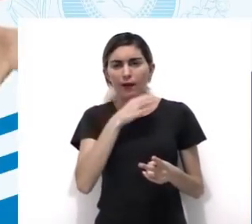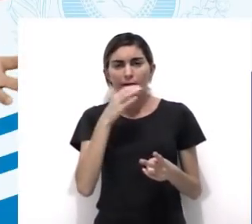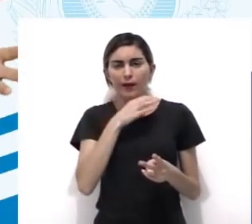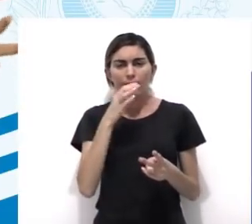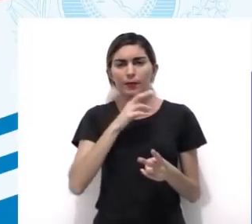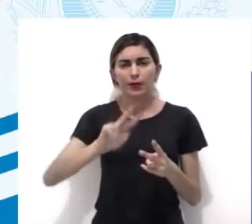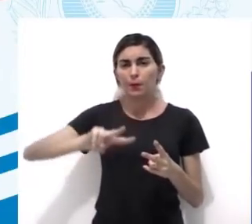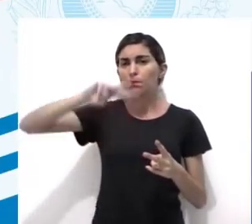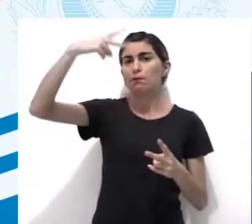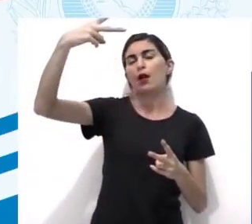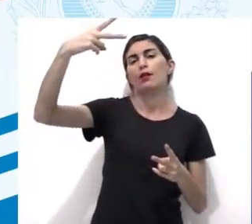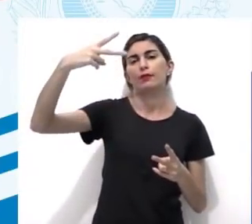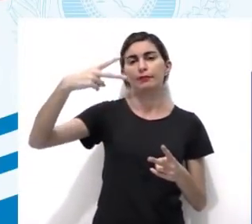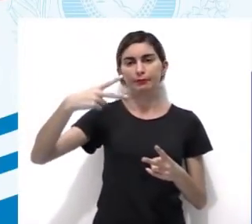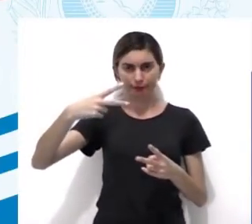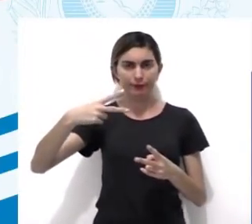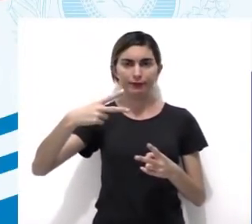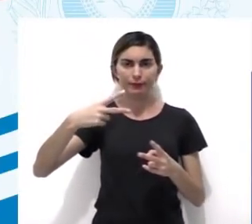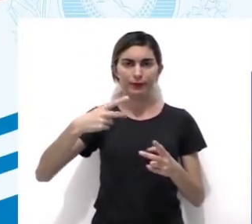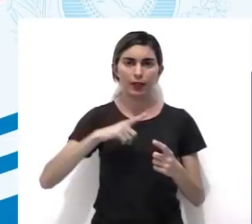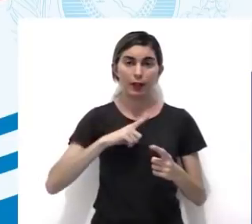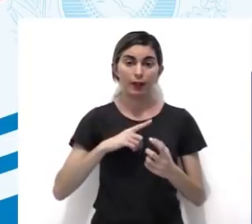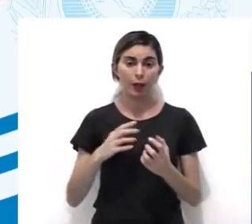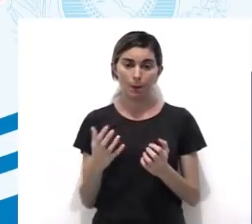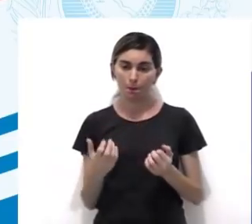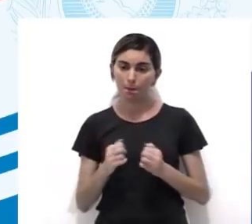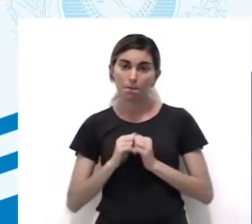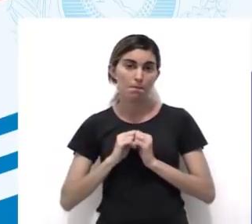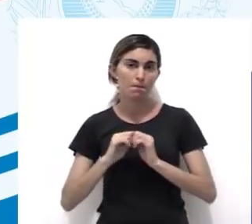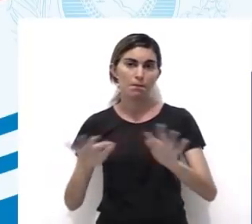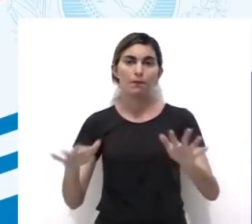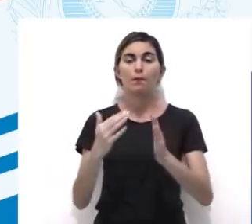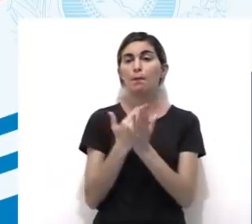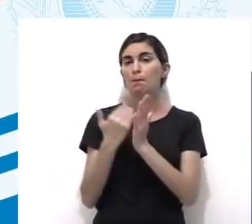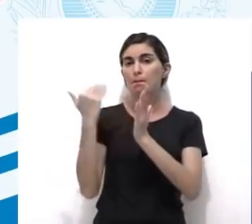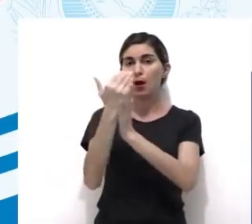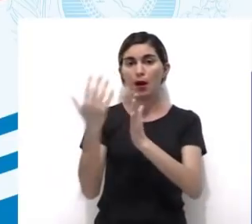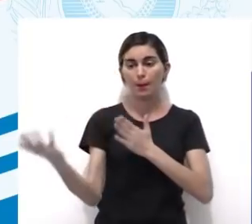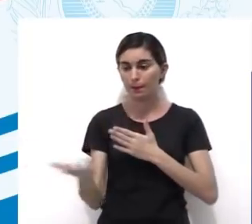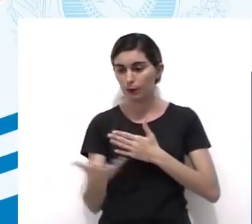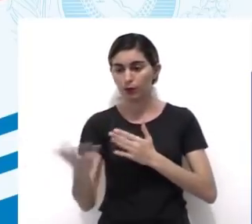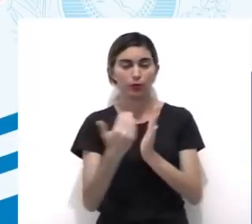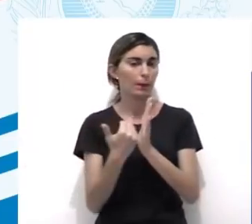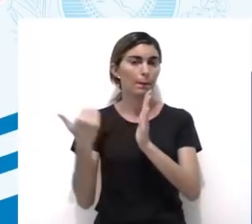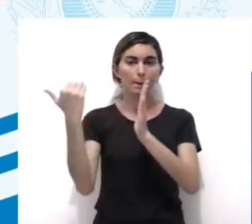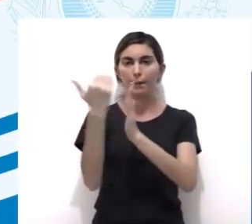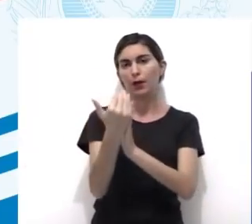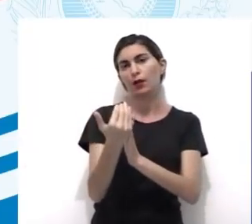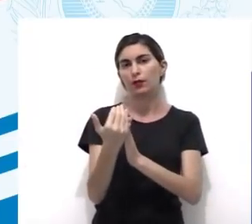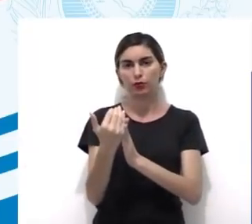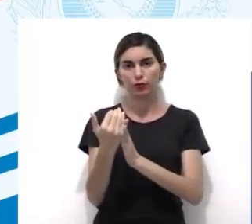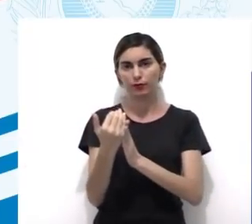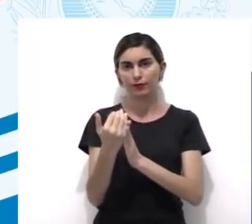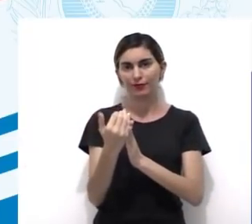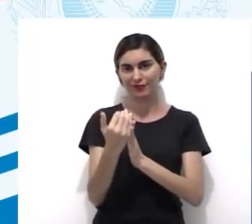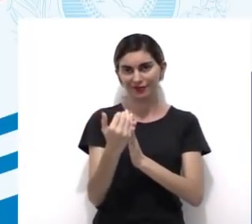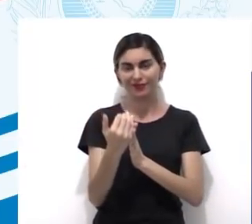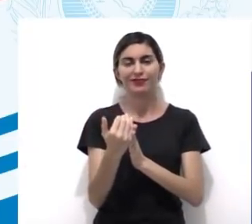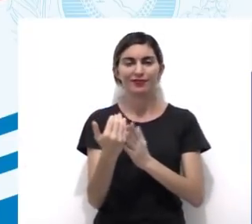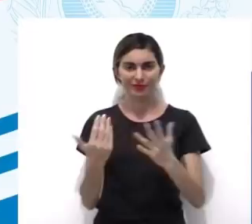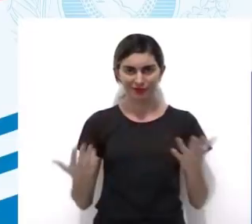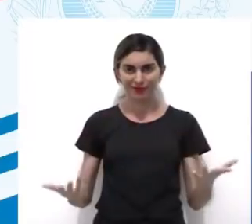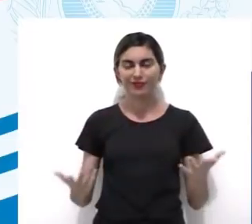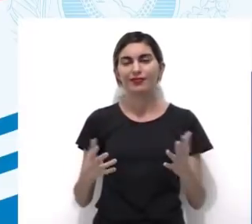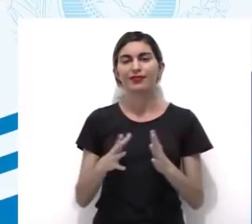das máquinas vai aumentar. Então a gente vai ter uma fluidez maior na produção e, por conseguinte, na produção do